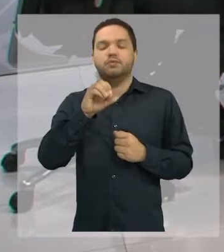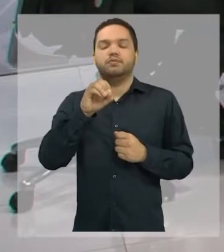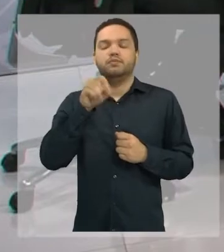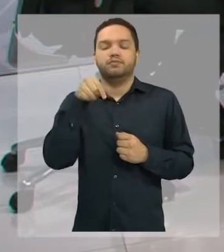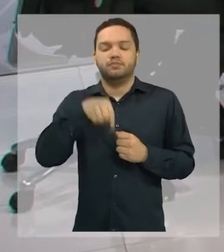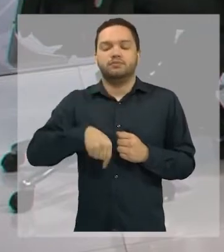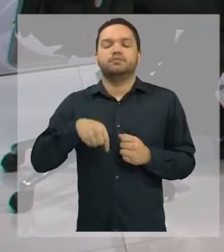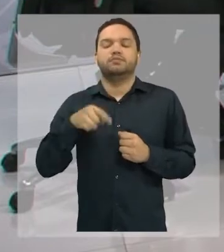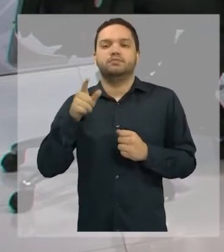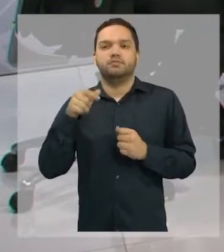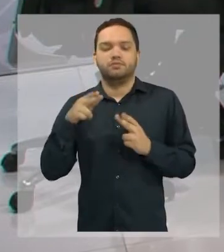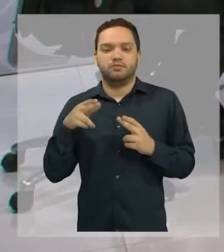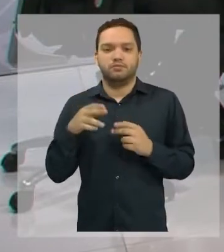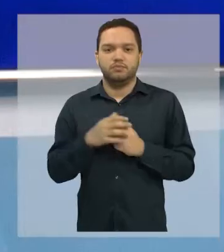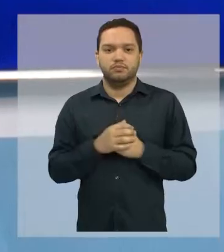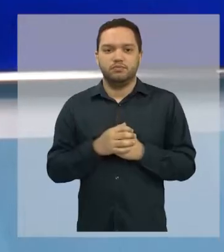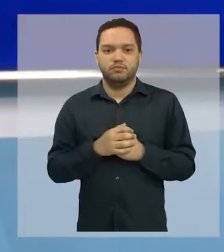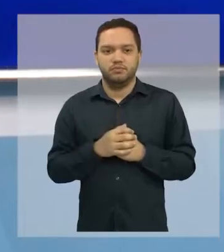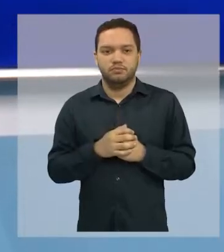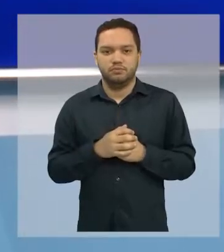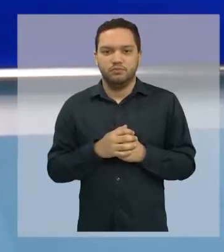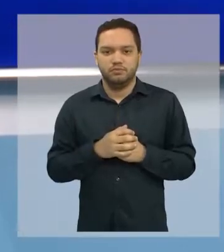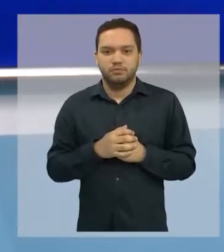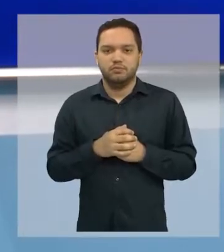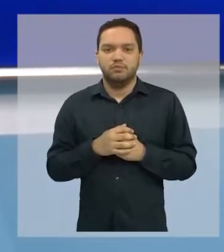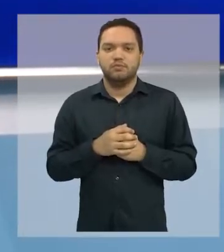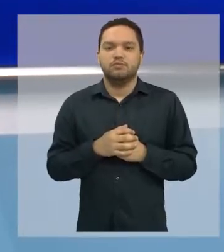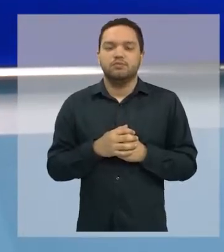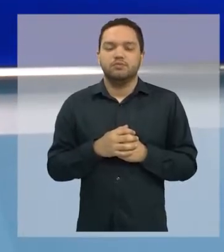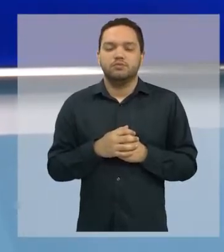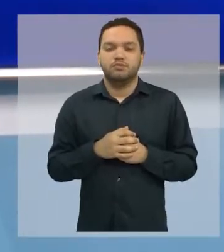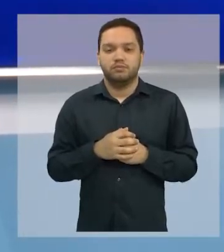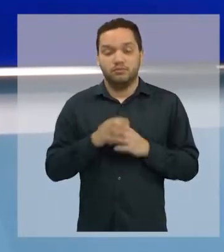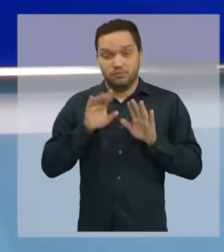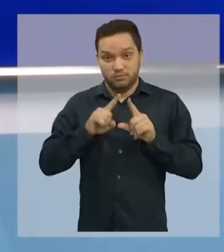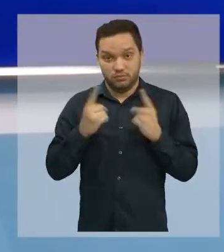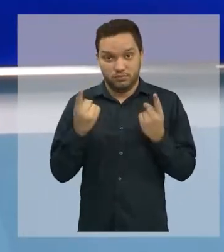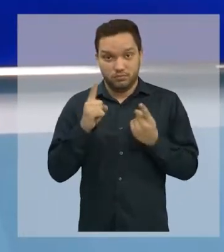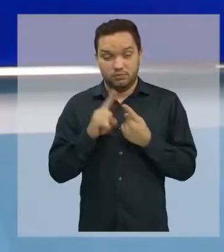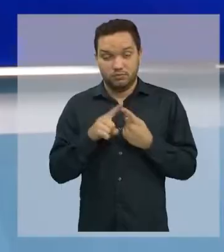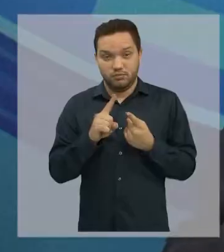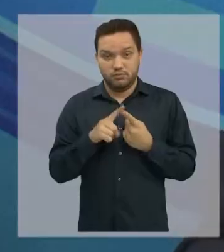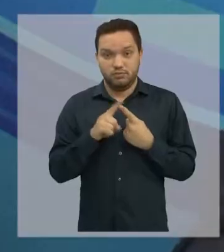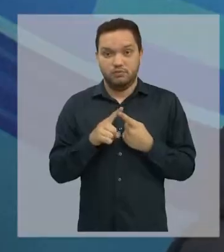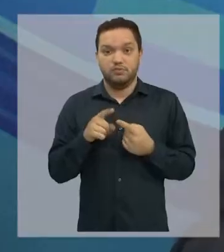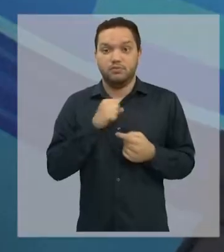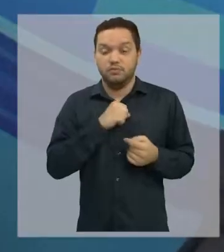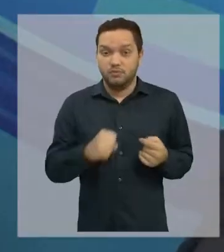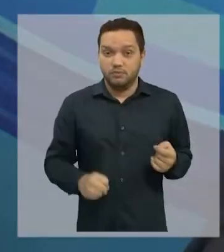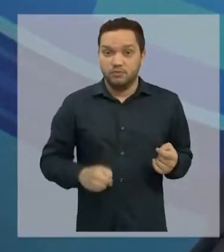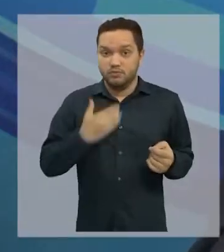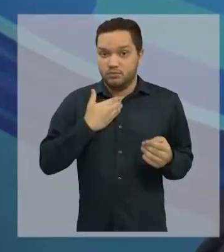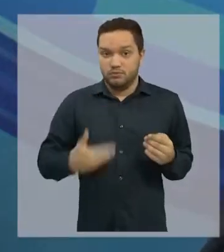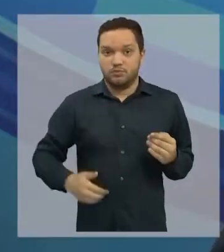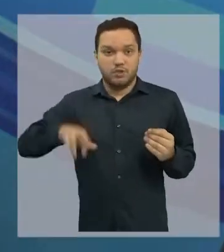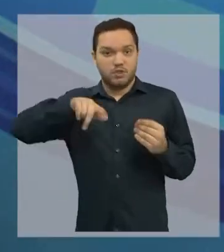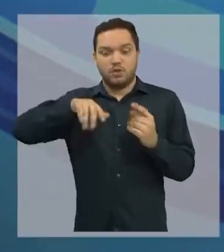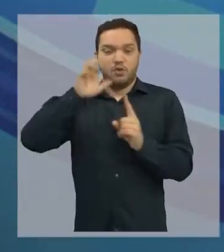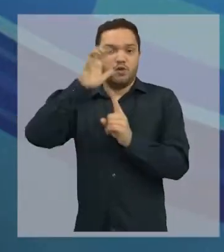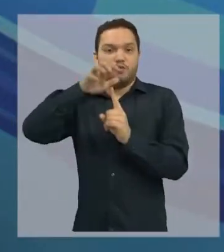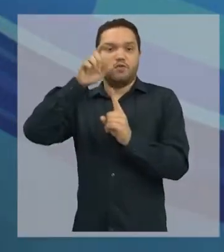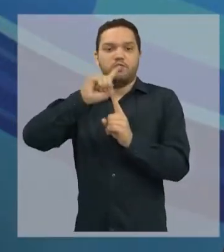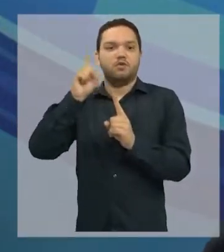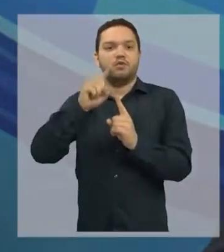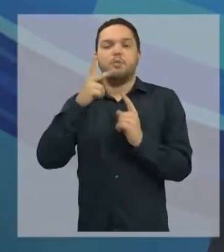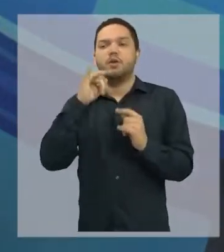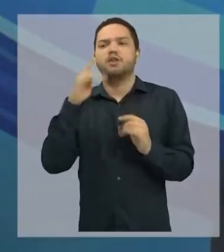de uma tradição aqui. Mas também, o dele já era prefeito. Mas também não foi senador e governador por influência do